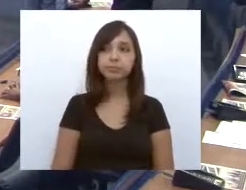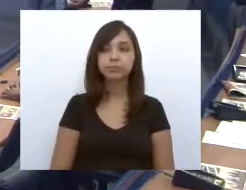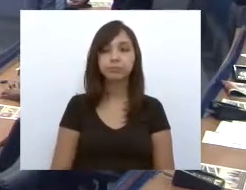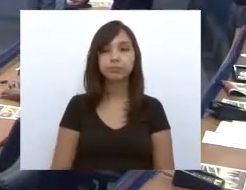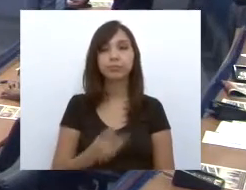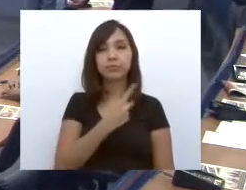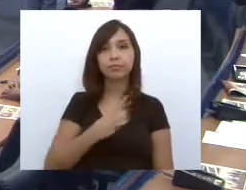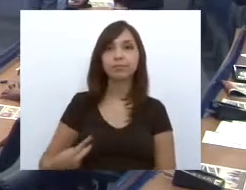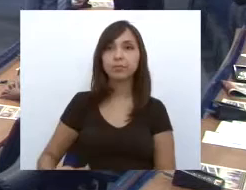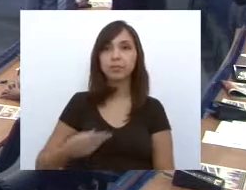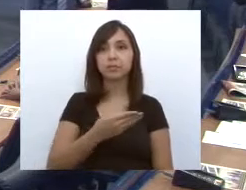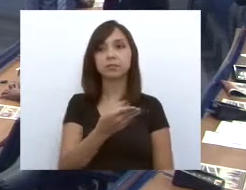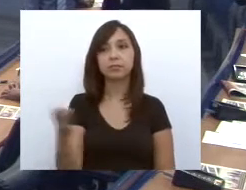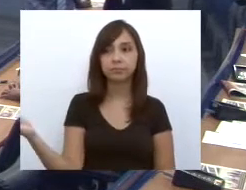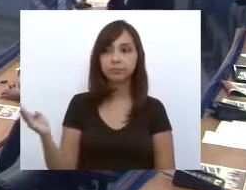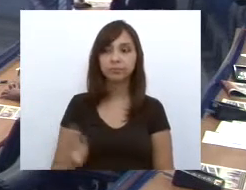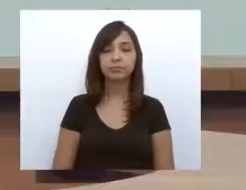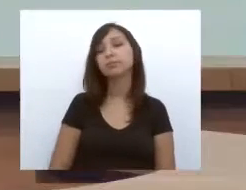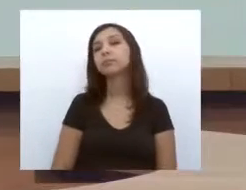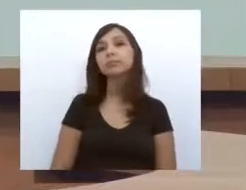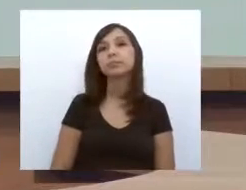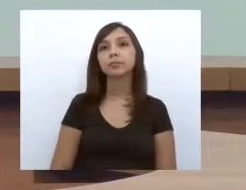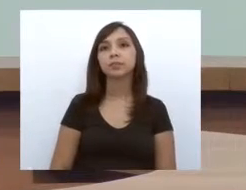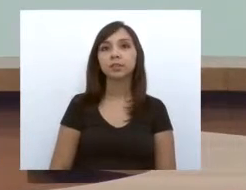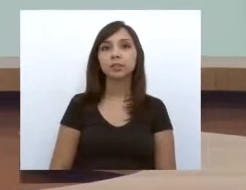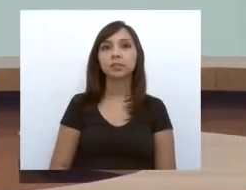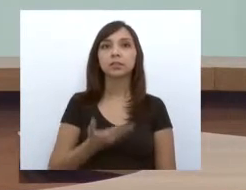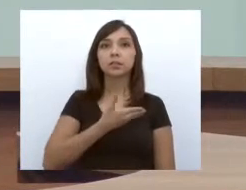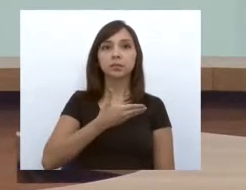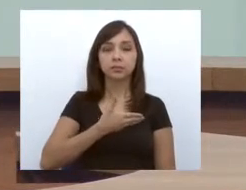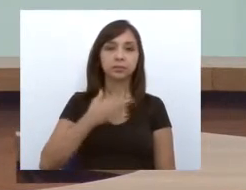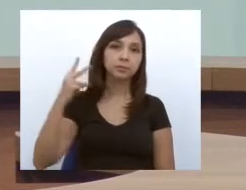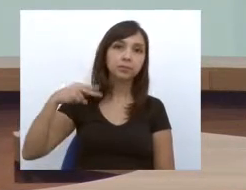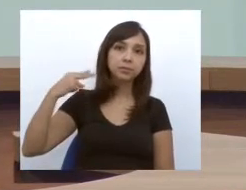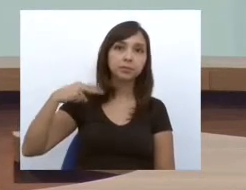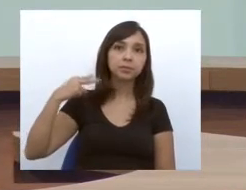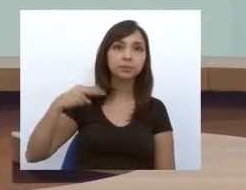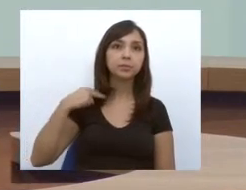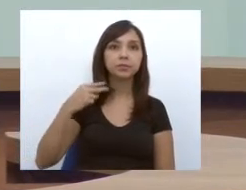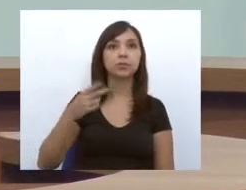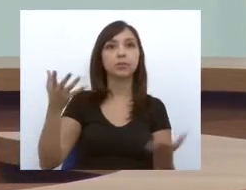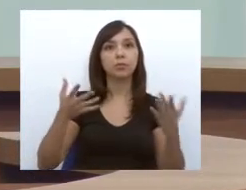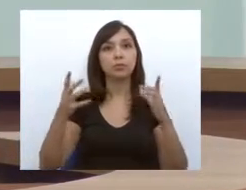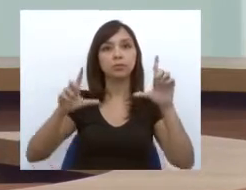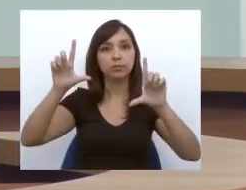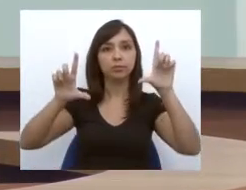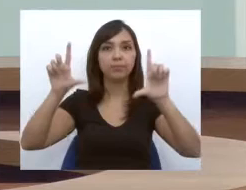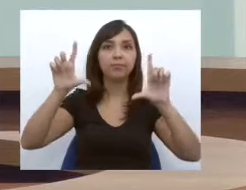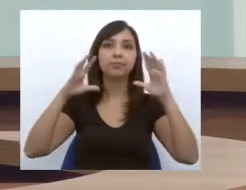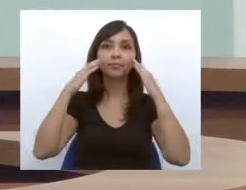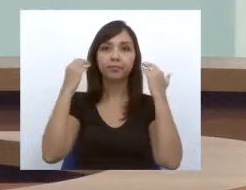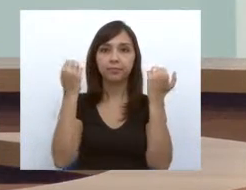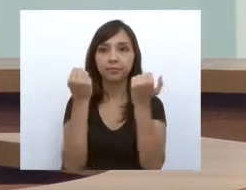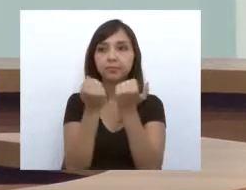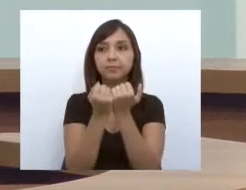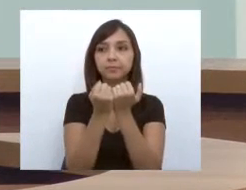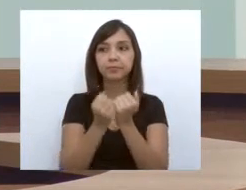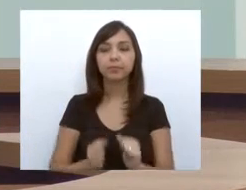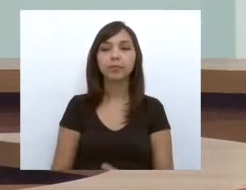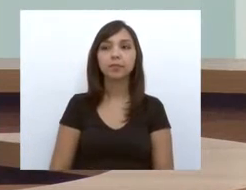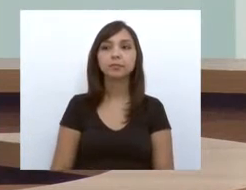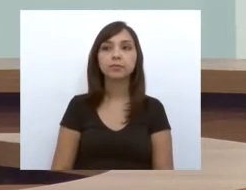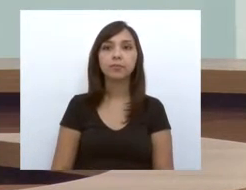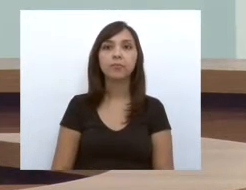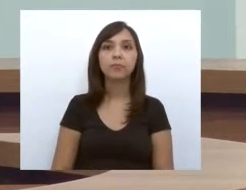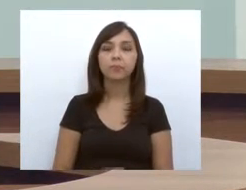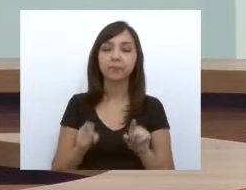Senhor presidente, colegas vereadores, quem nos assiste pela TV Câmara,